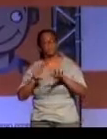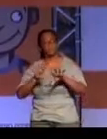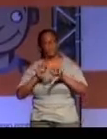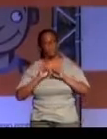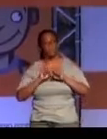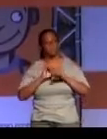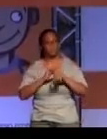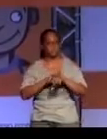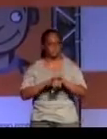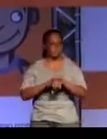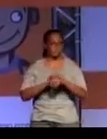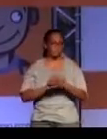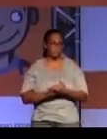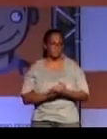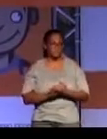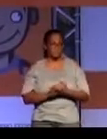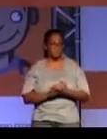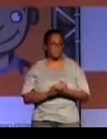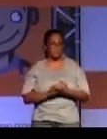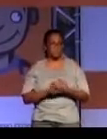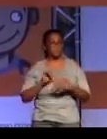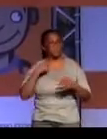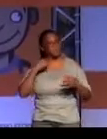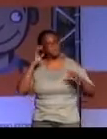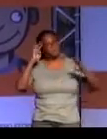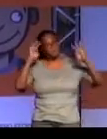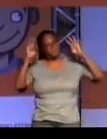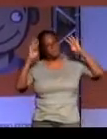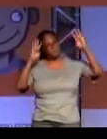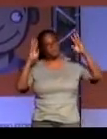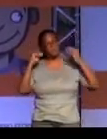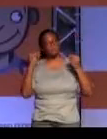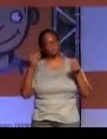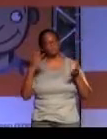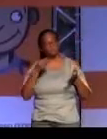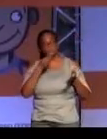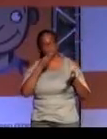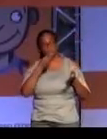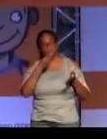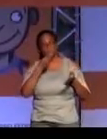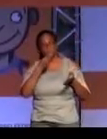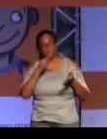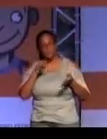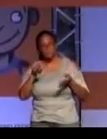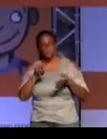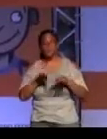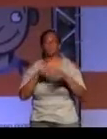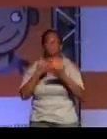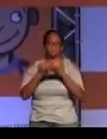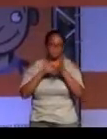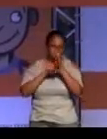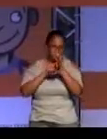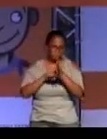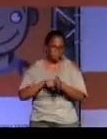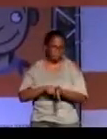contraíam a doença, ele imaginou retirar essa pústula e inocular em outra pessoa. E